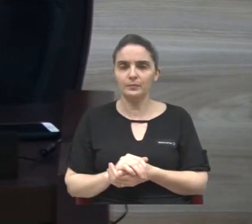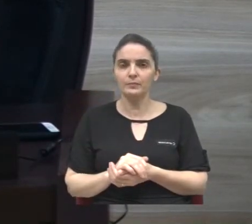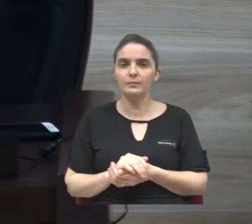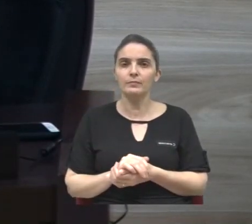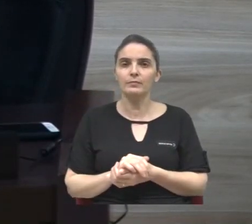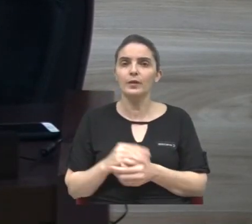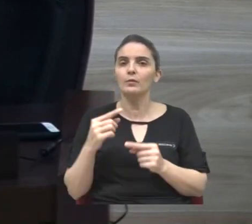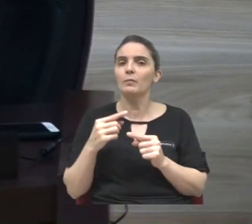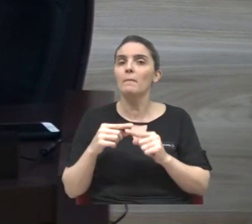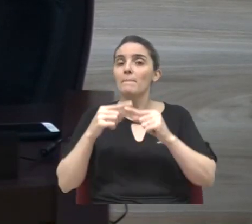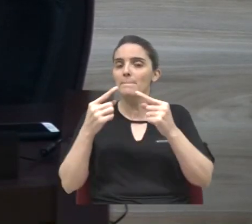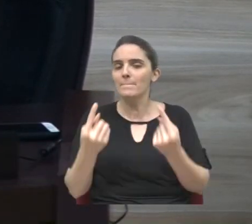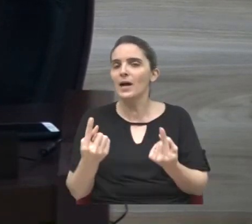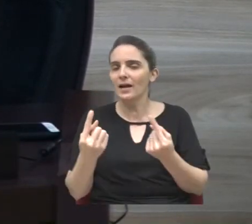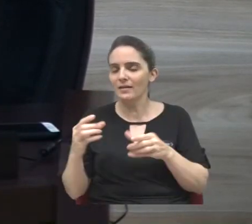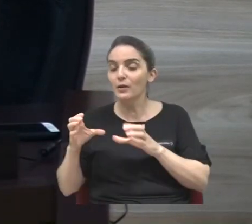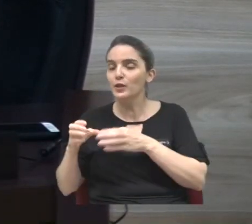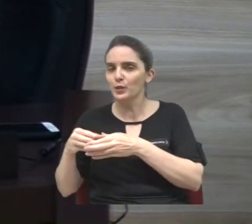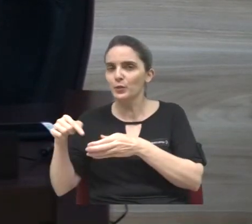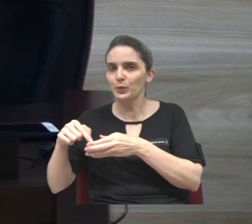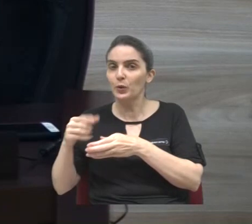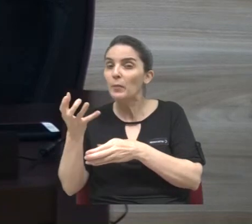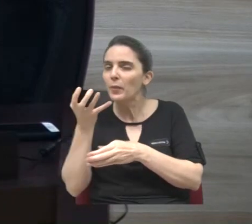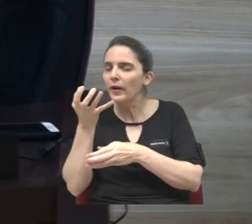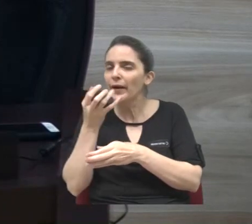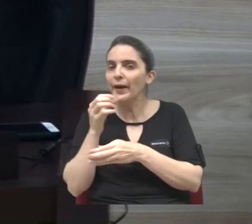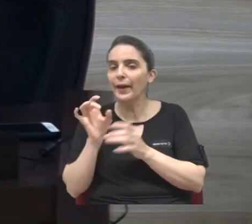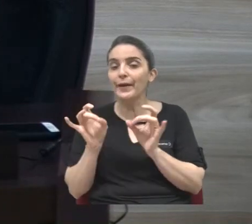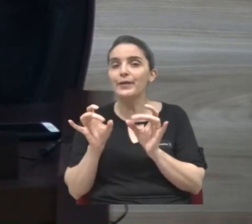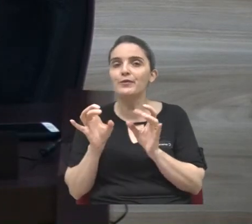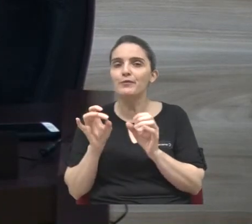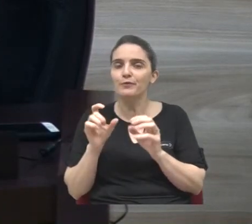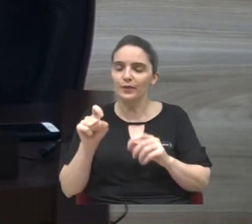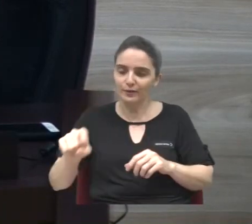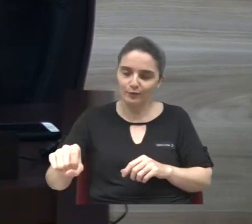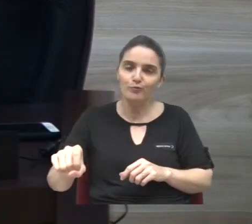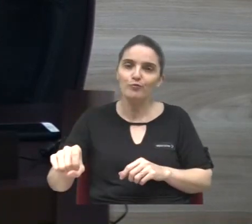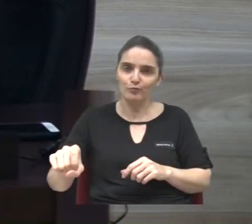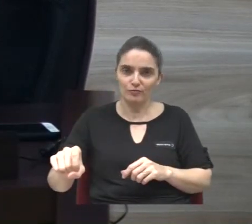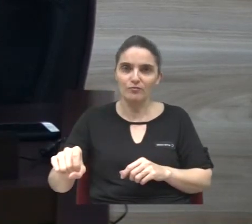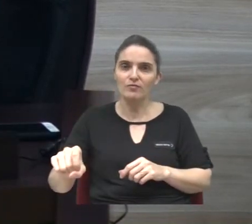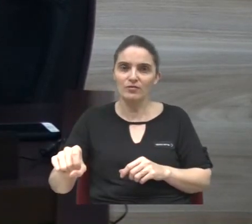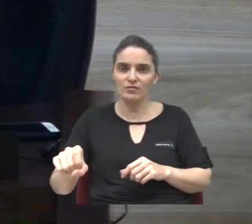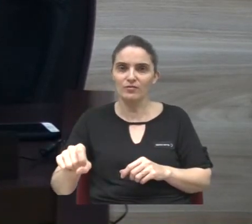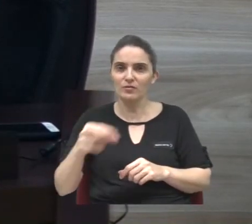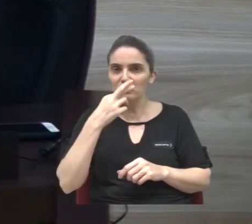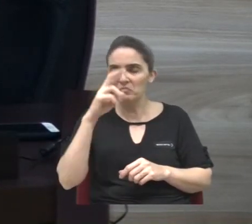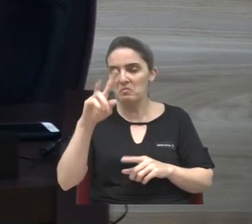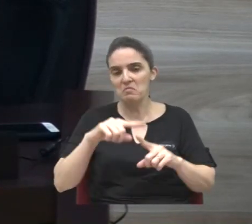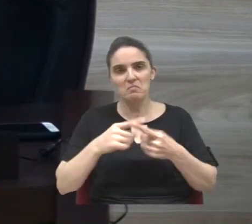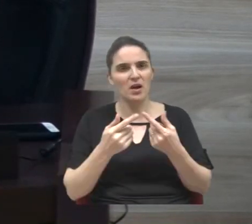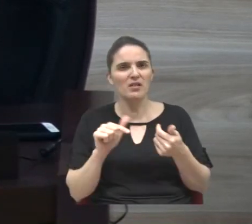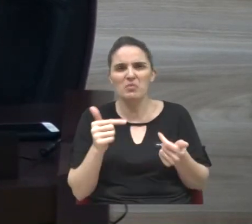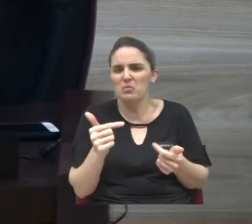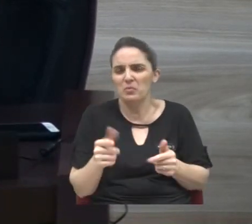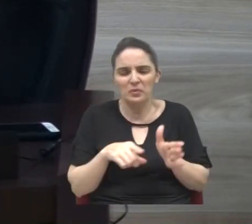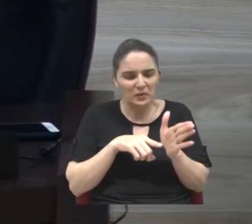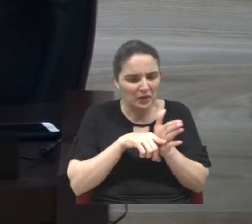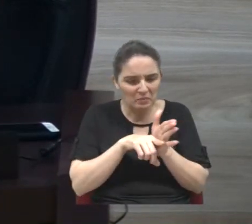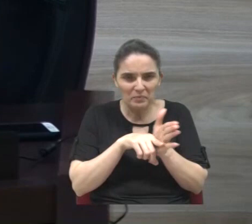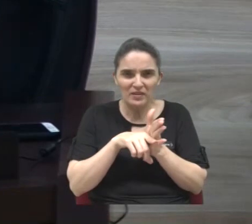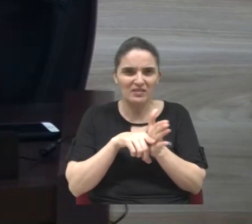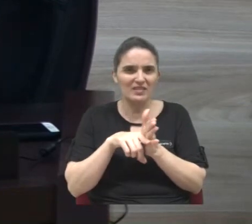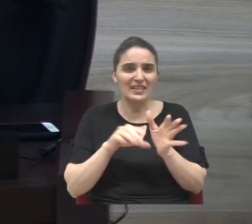nesse processo, e lançada sem qualquer perícia ou investigação efetuada pelo próprio órgão de